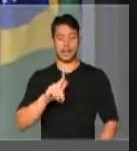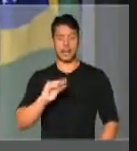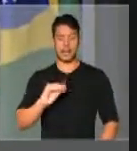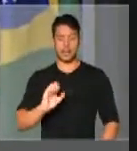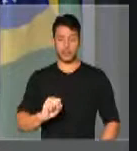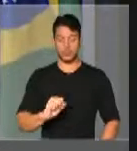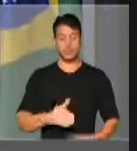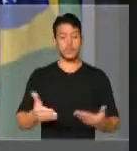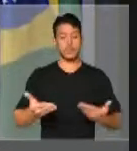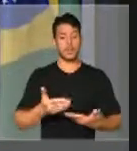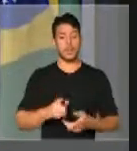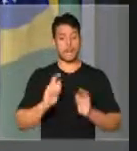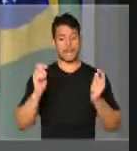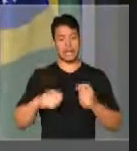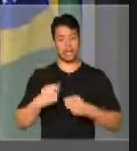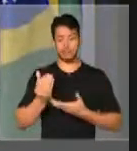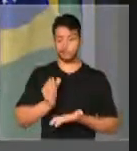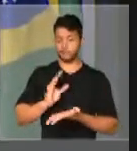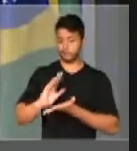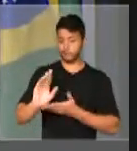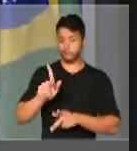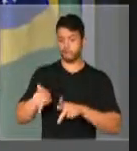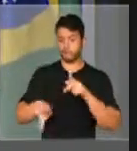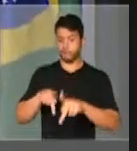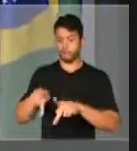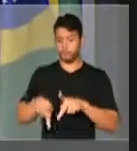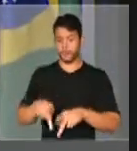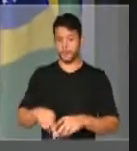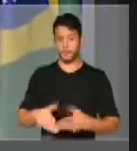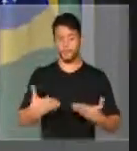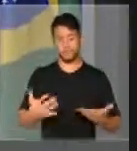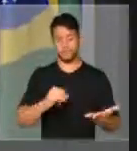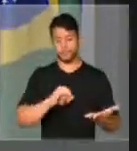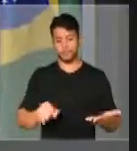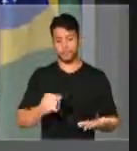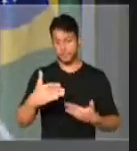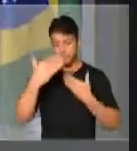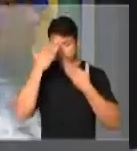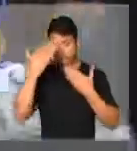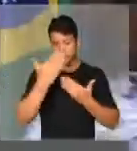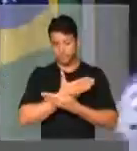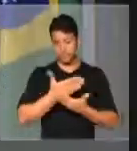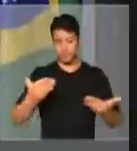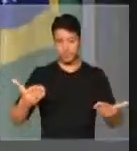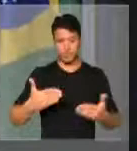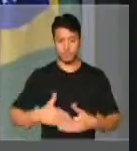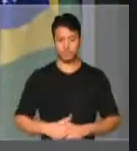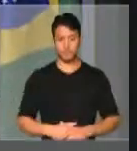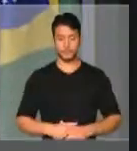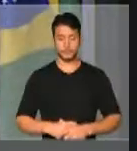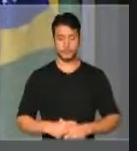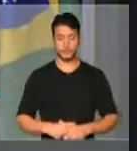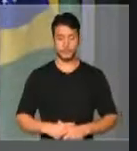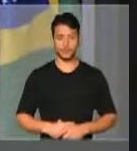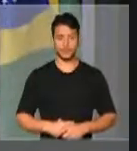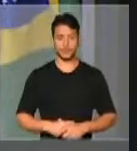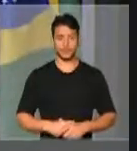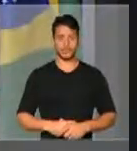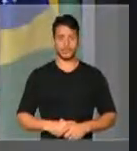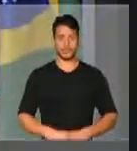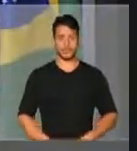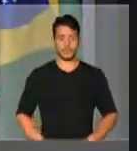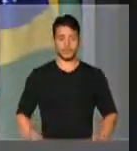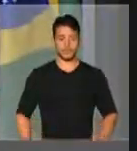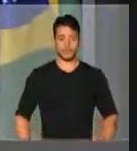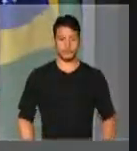ao bem estar da população e os investimentos então fica aqui o agradecimento e reconhecimento a este entendimento foi feito por todos